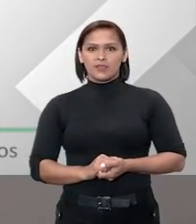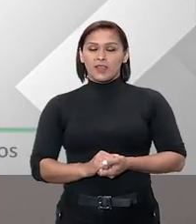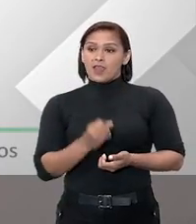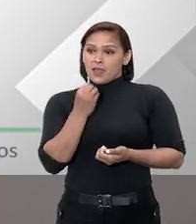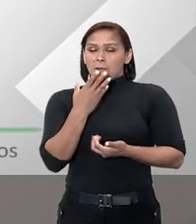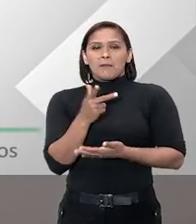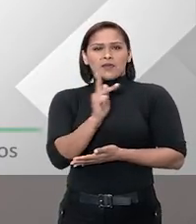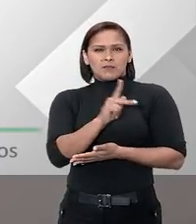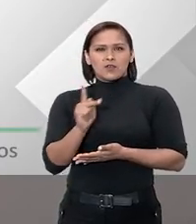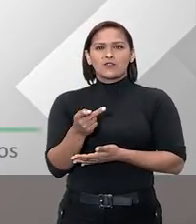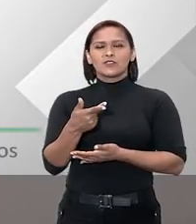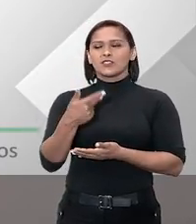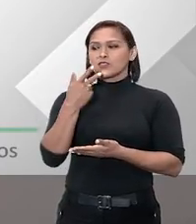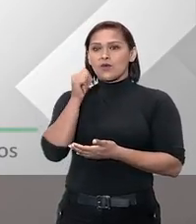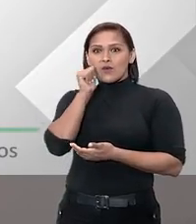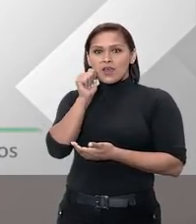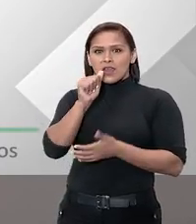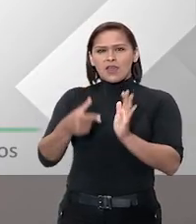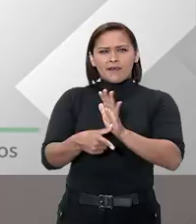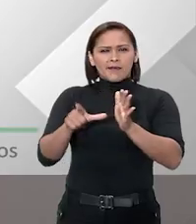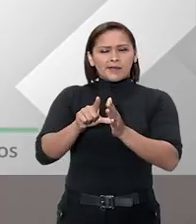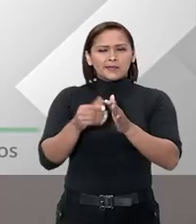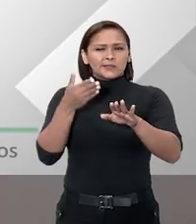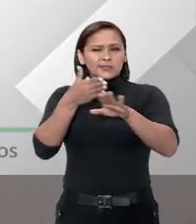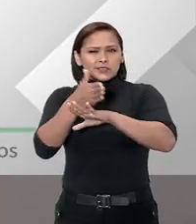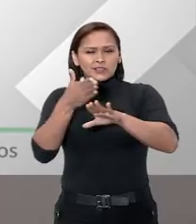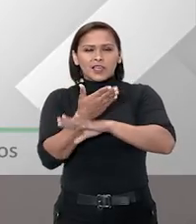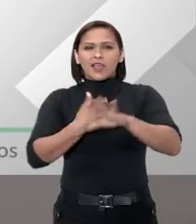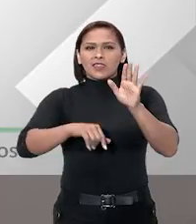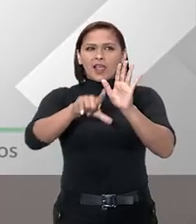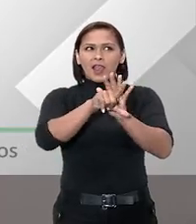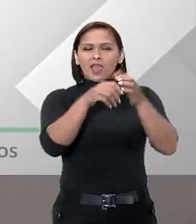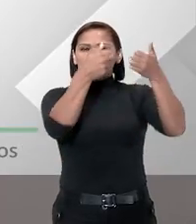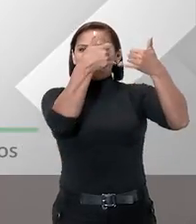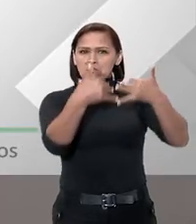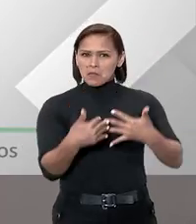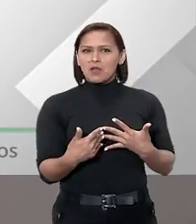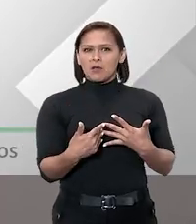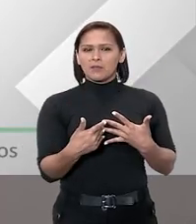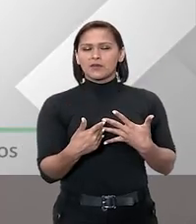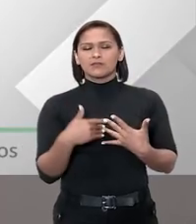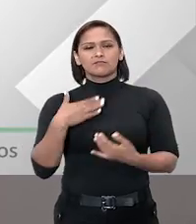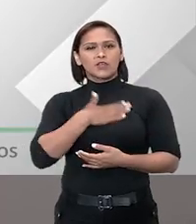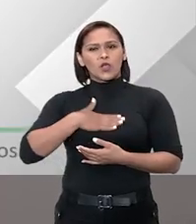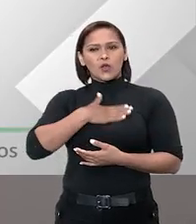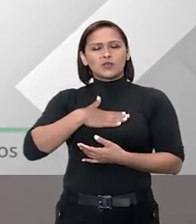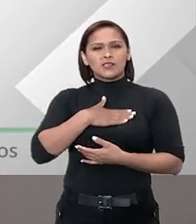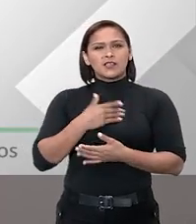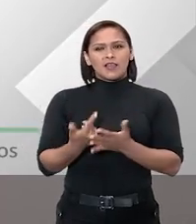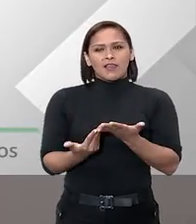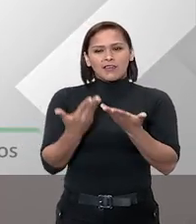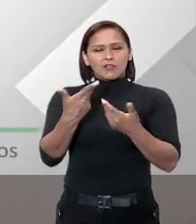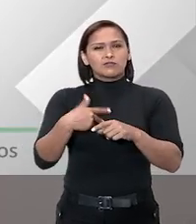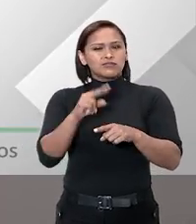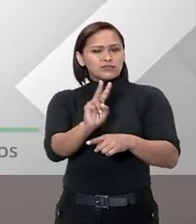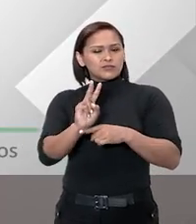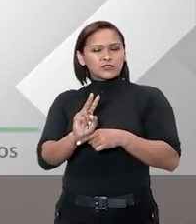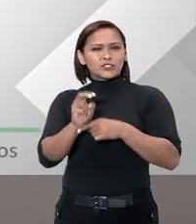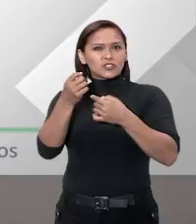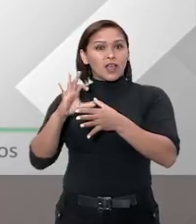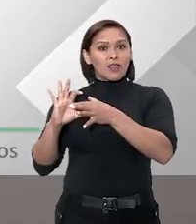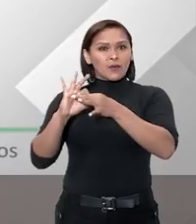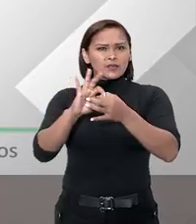Pois bem, professora Sandra, antes de entrarmos então na lei propriamente dita, eu gostaria que você nos ajudasse